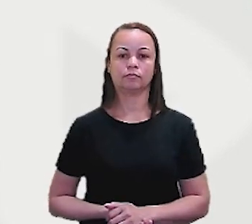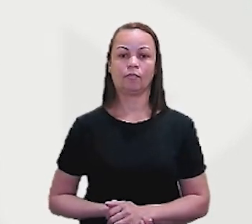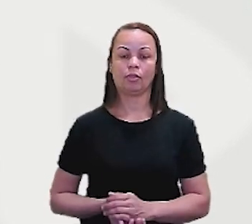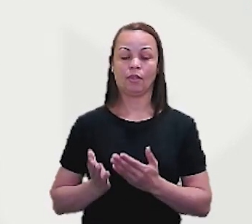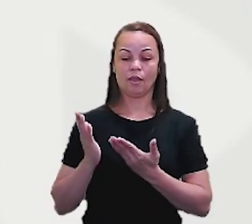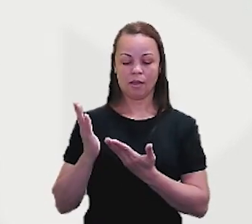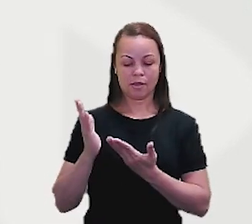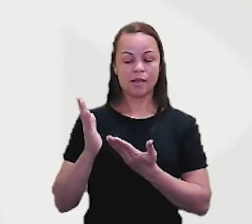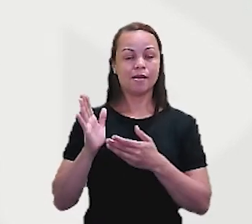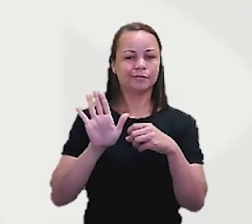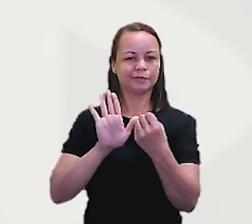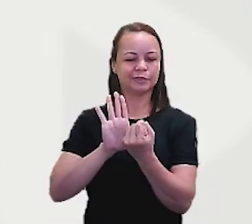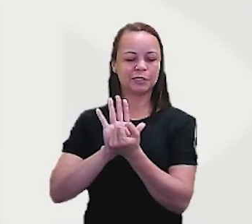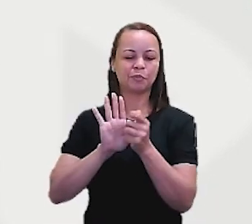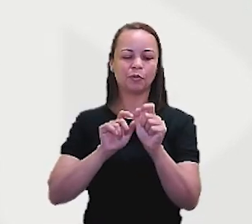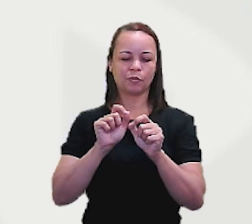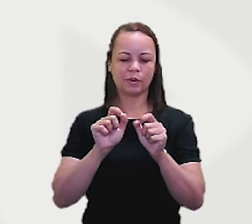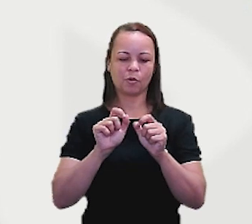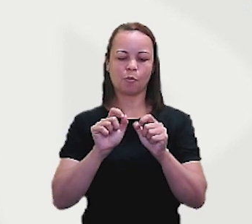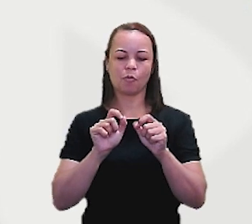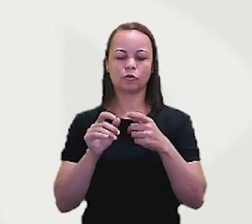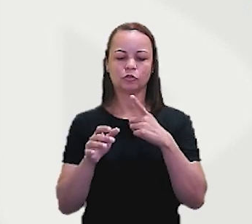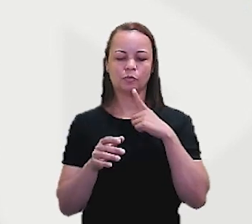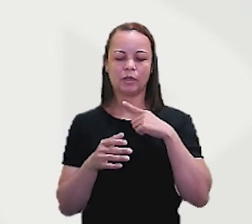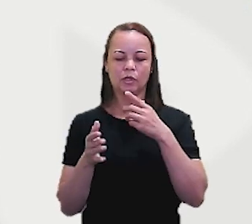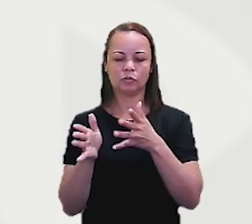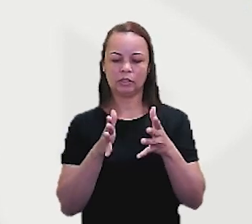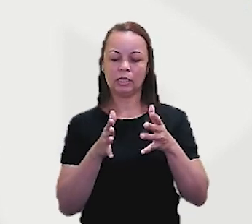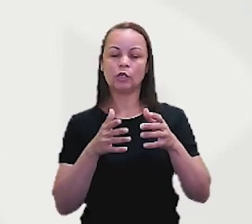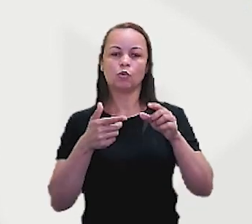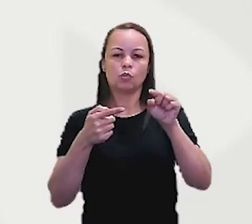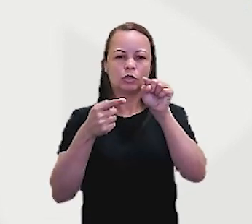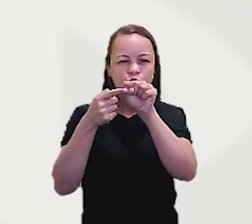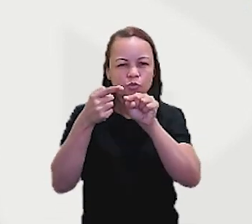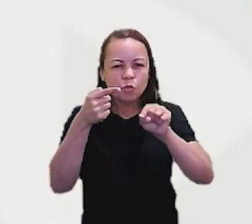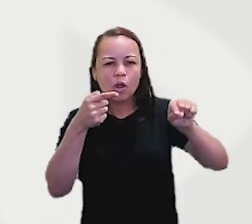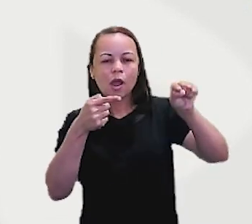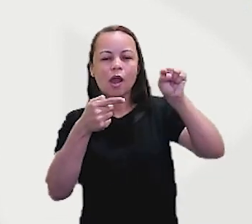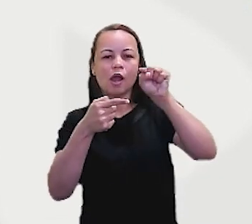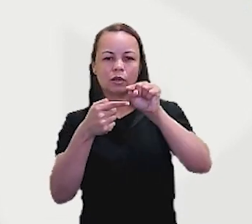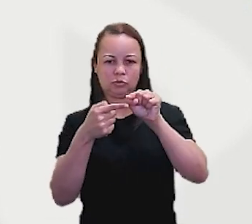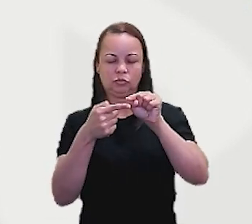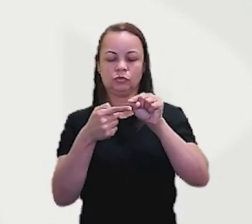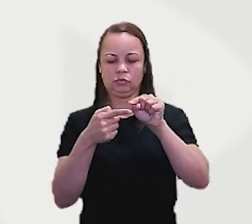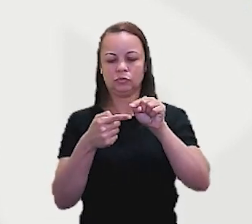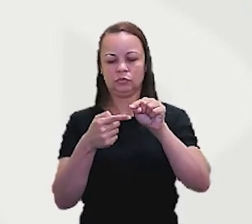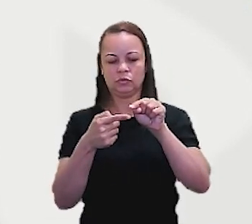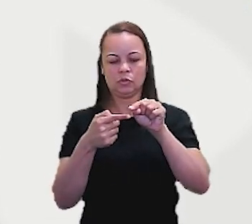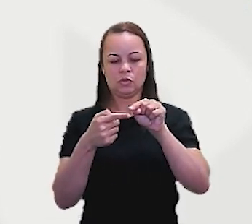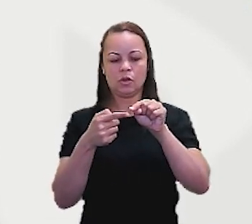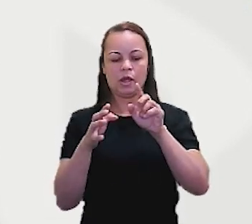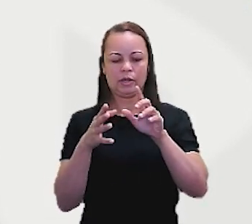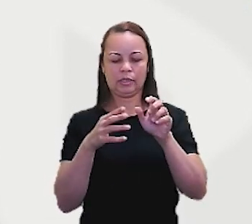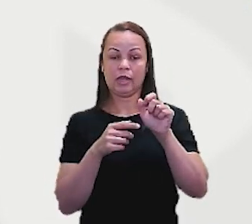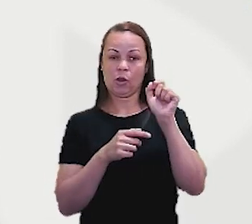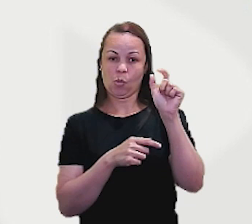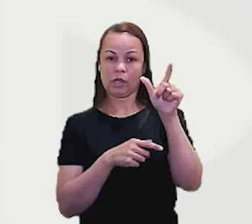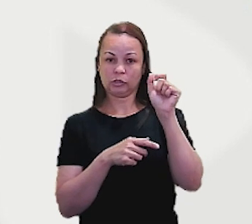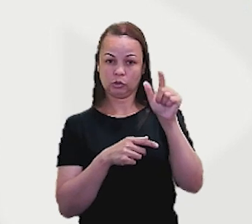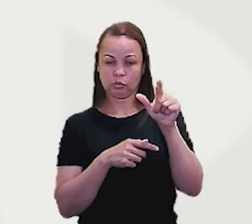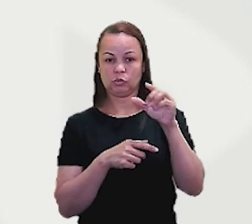Esse símbolo é composto pelos seguintes elementos: escudo redondo, desculpem, escudo redondo azul